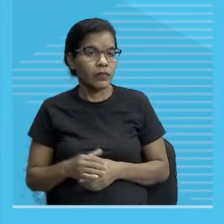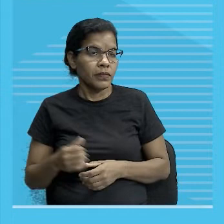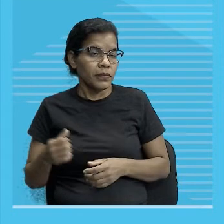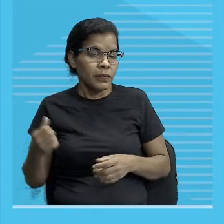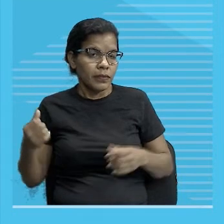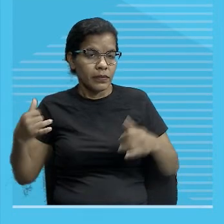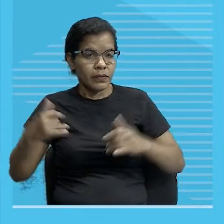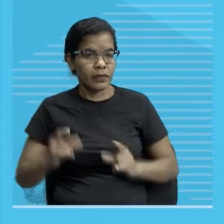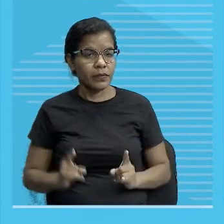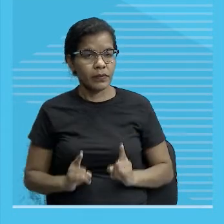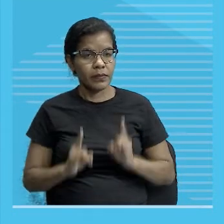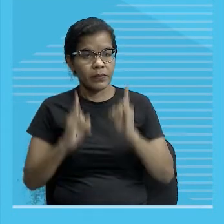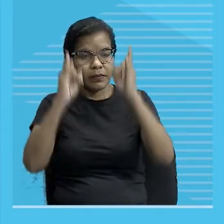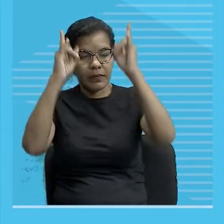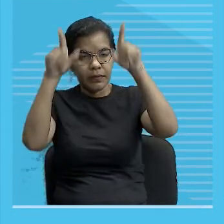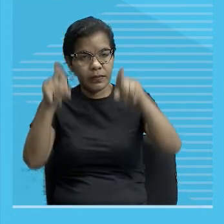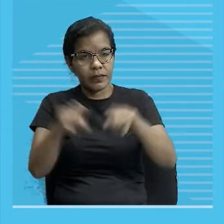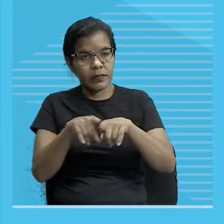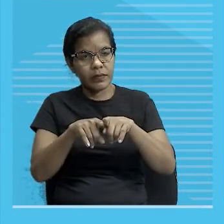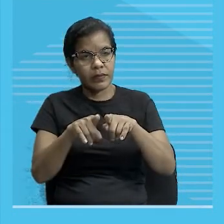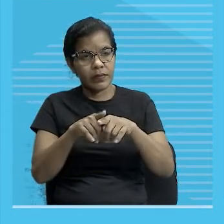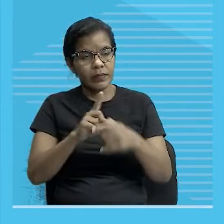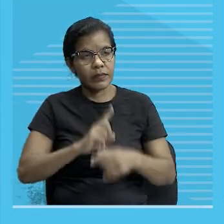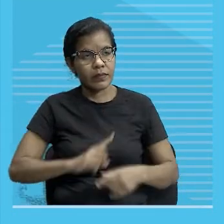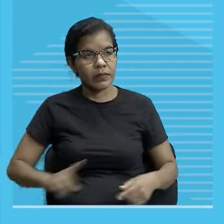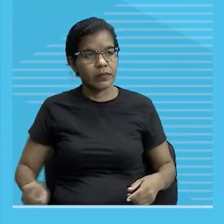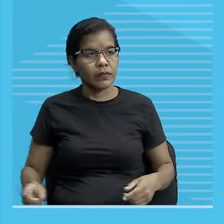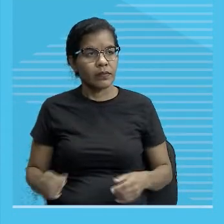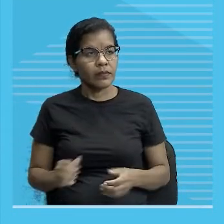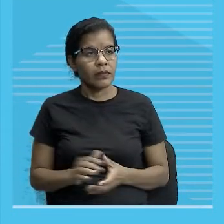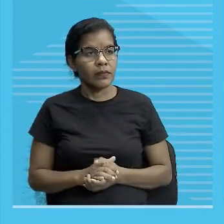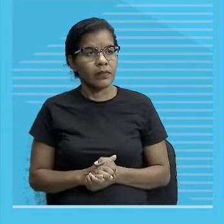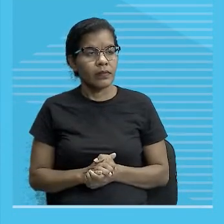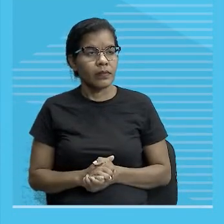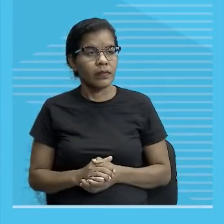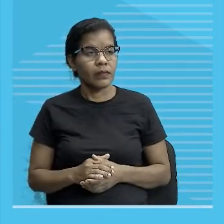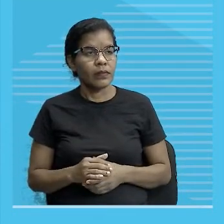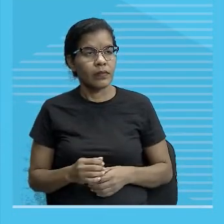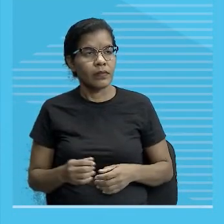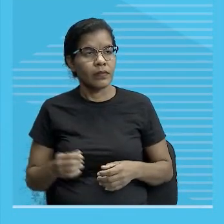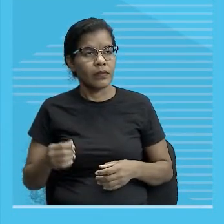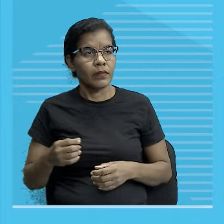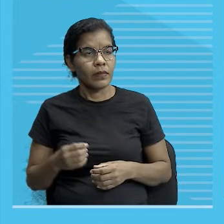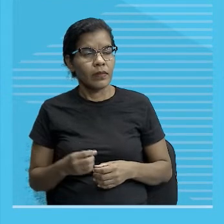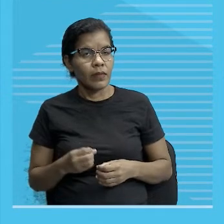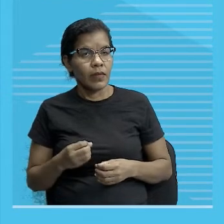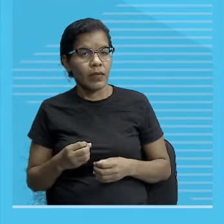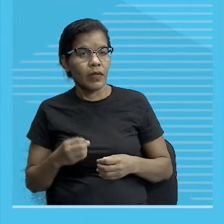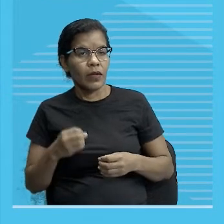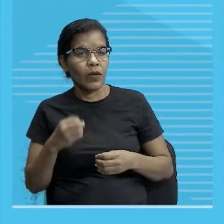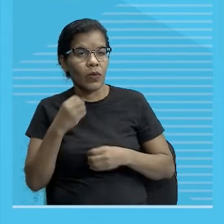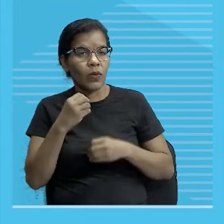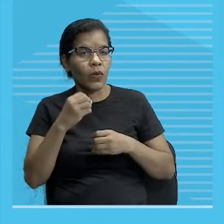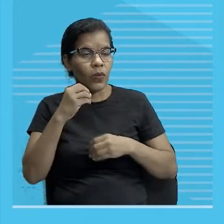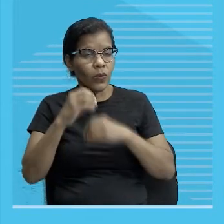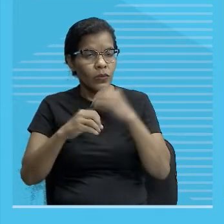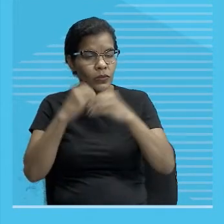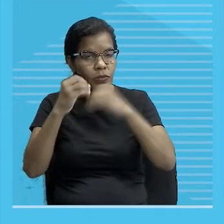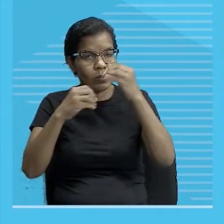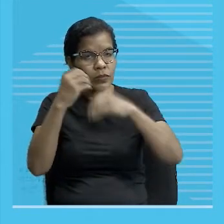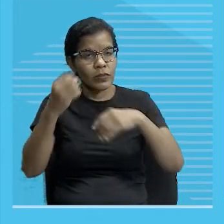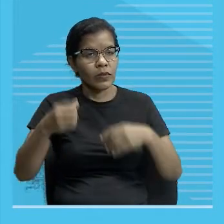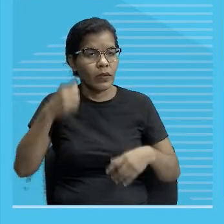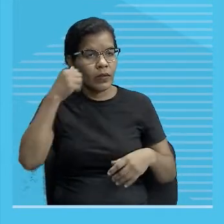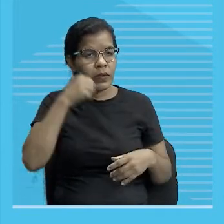tenha o substantivo feminino, eu não tenho a noção de que construtora é essa. Para mim, é uma